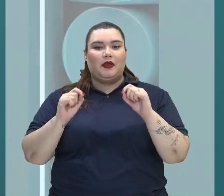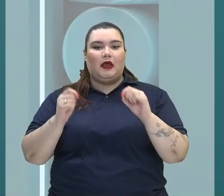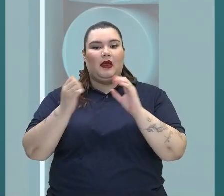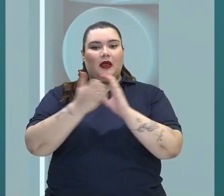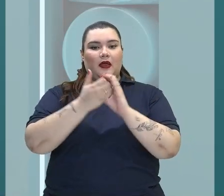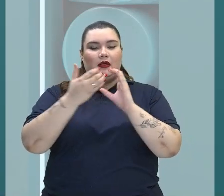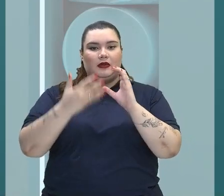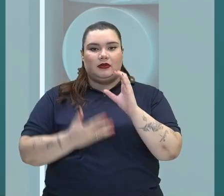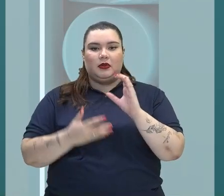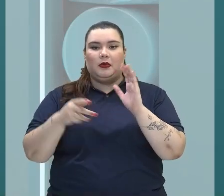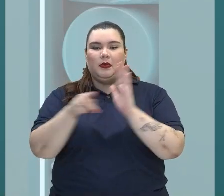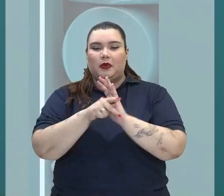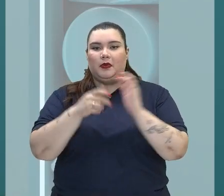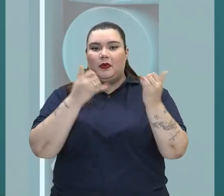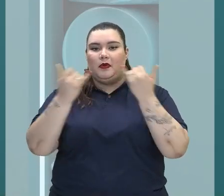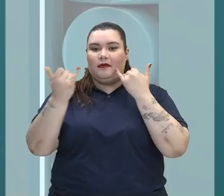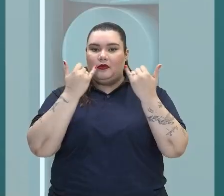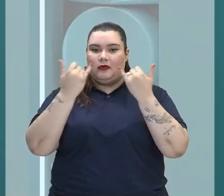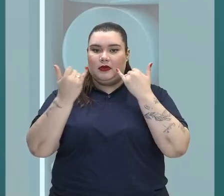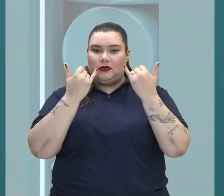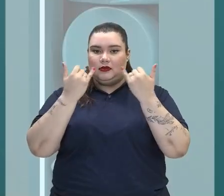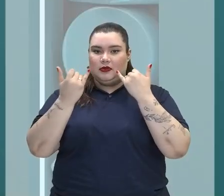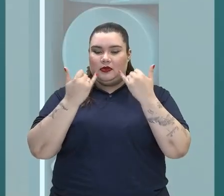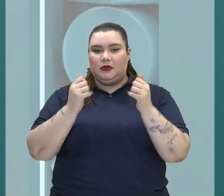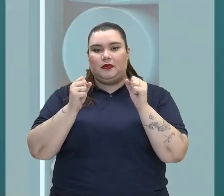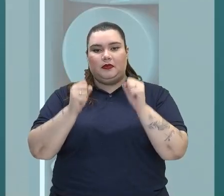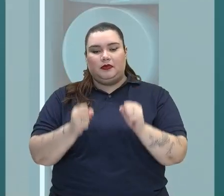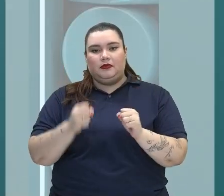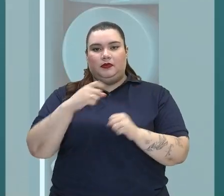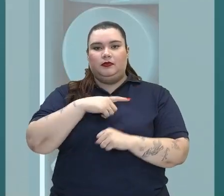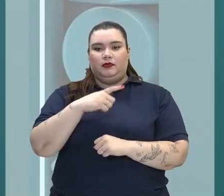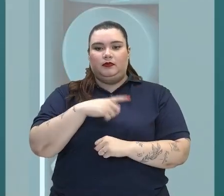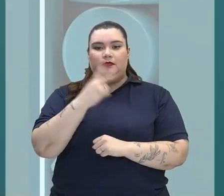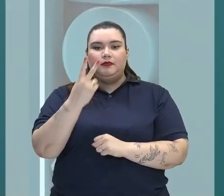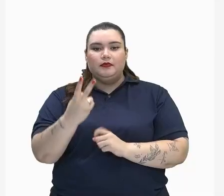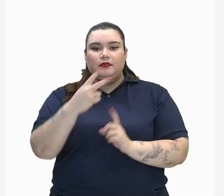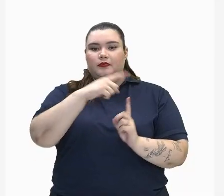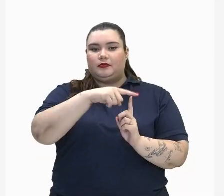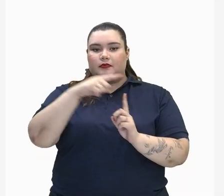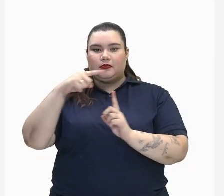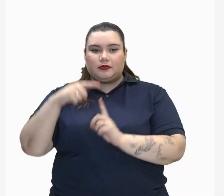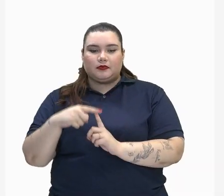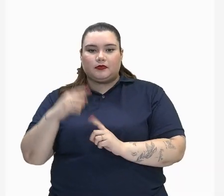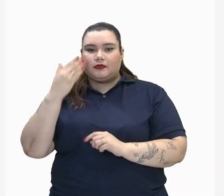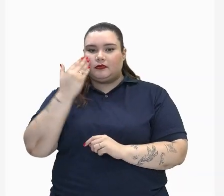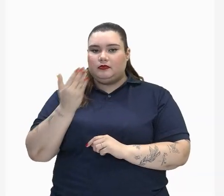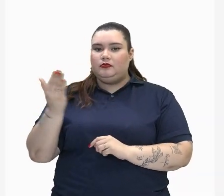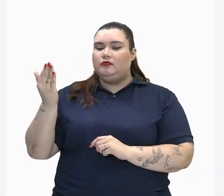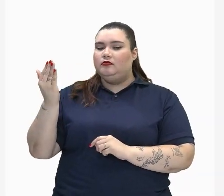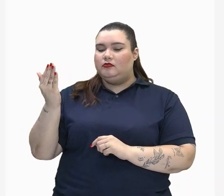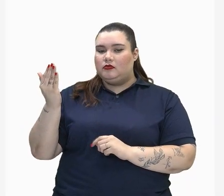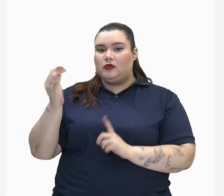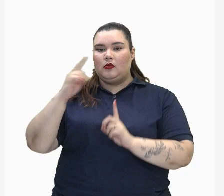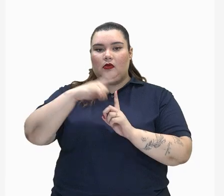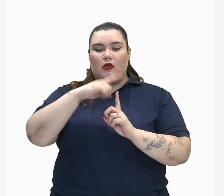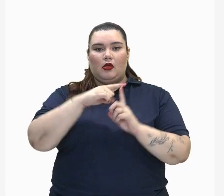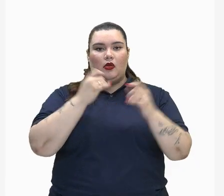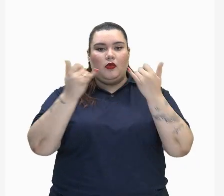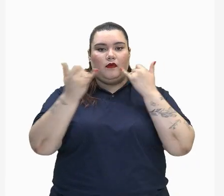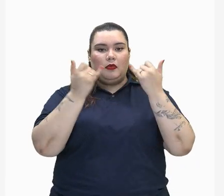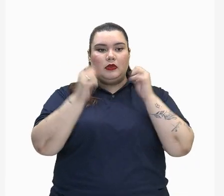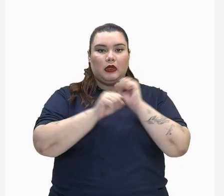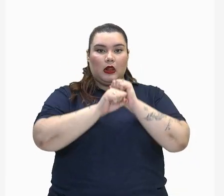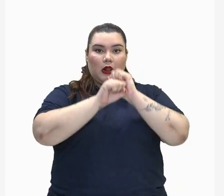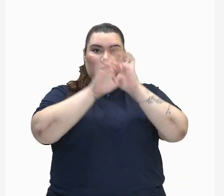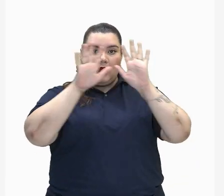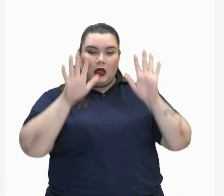né, informações. Elas podem ser, vamos recapitular aqui, informações